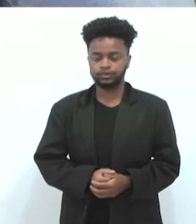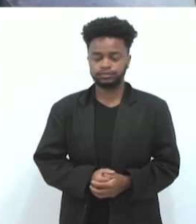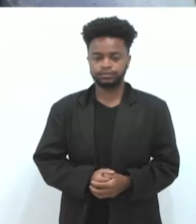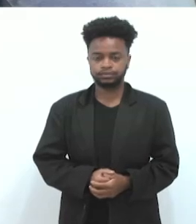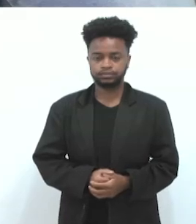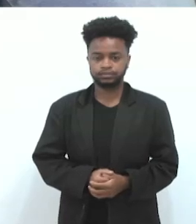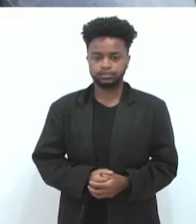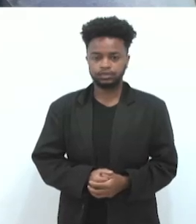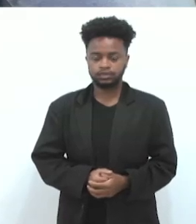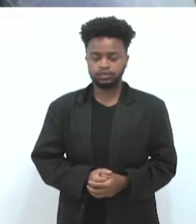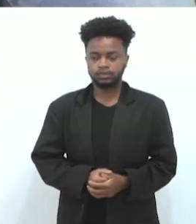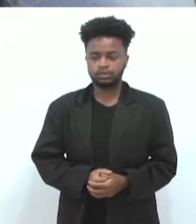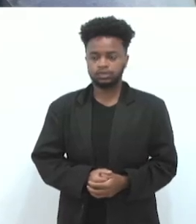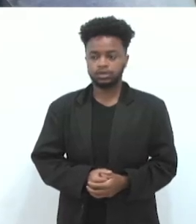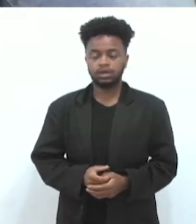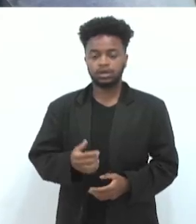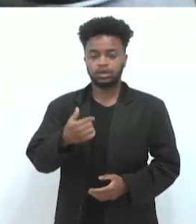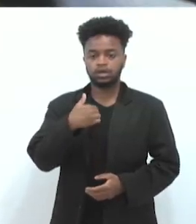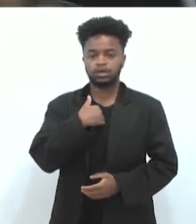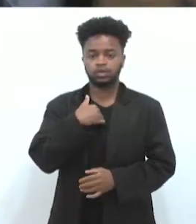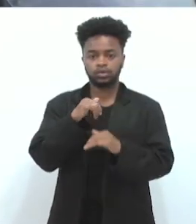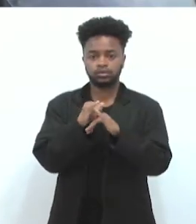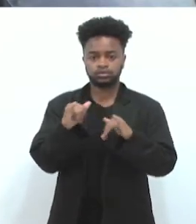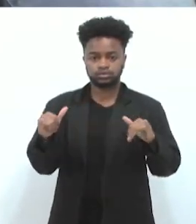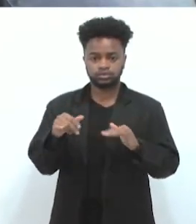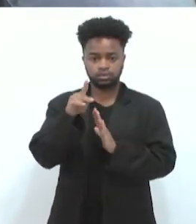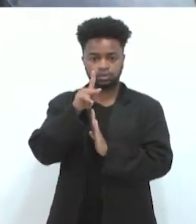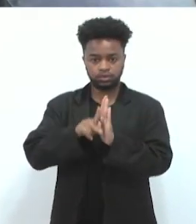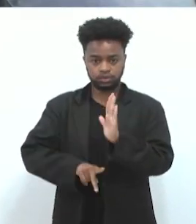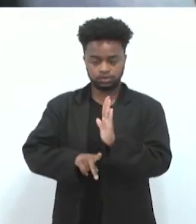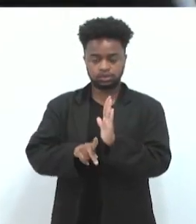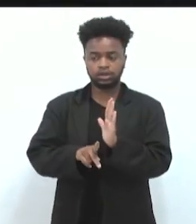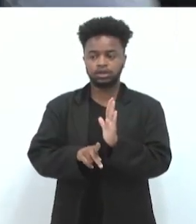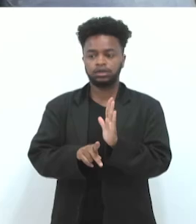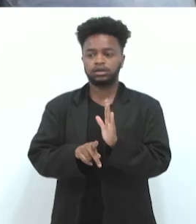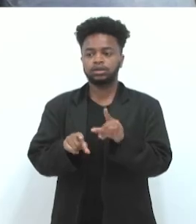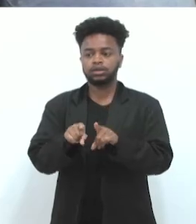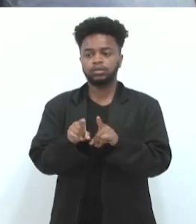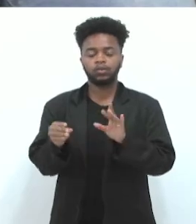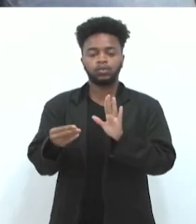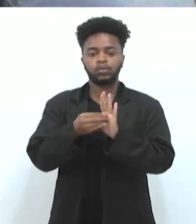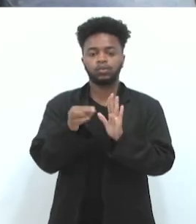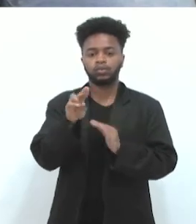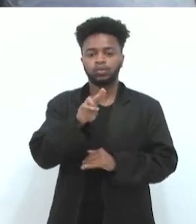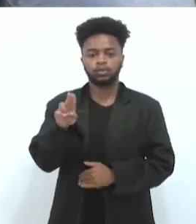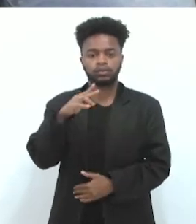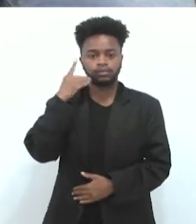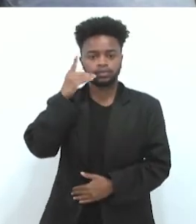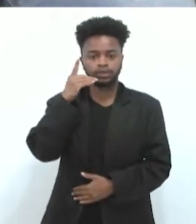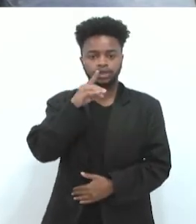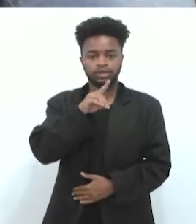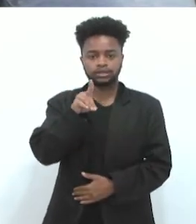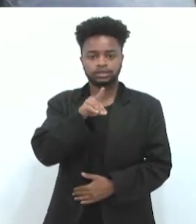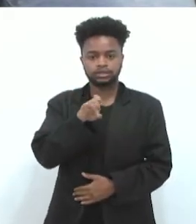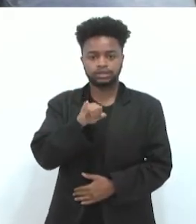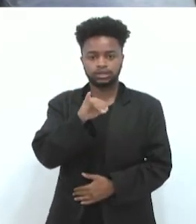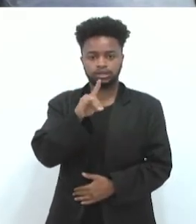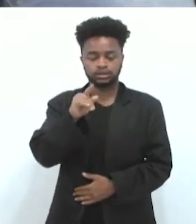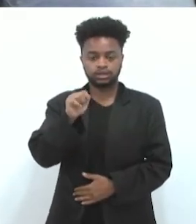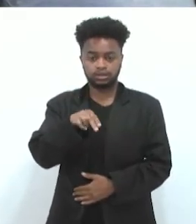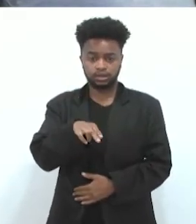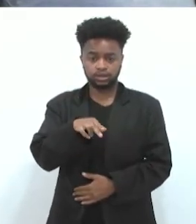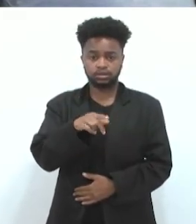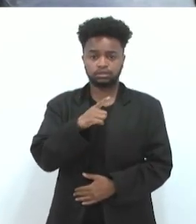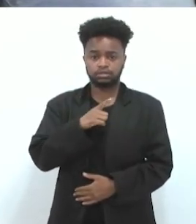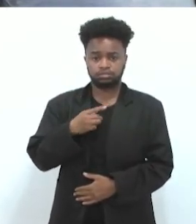o protocolo, anunciei o projeto, e preliminarmente já botei o nome da deputada Zeidan, que estava lá. Né? Então, o projeto